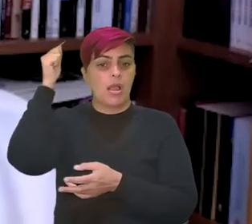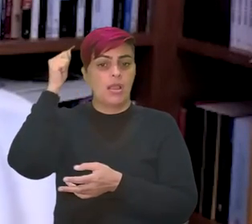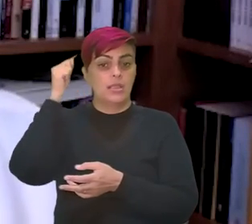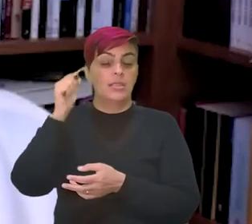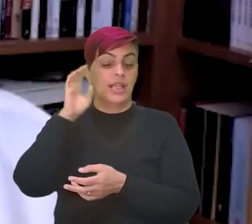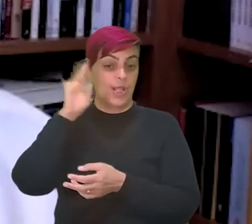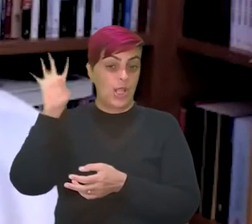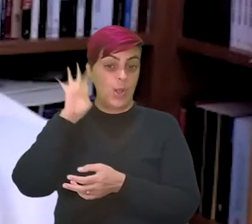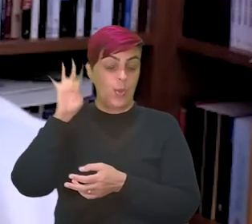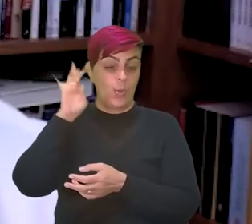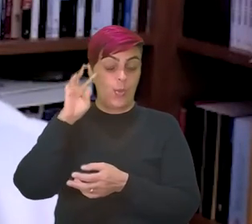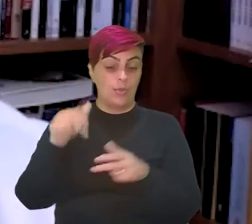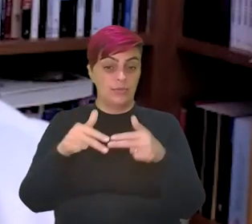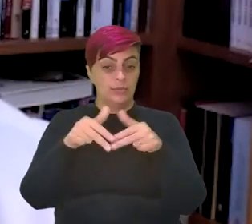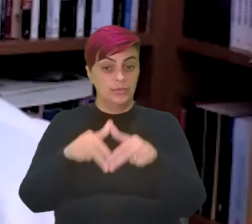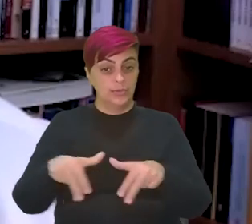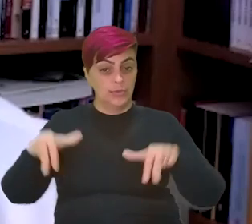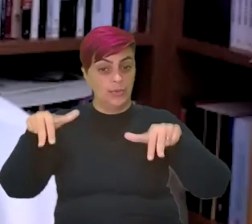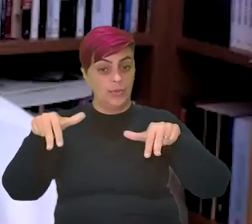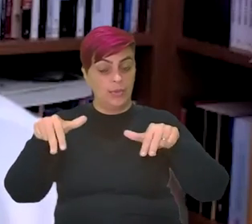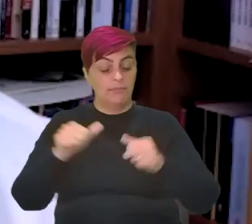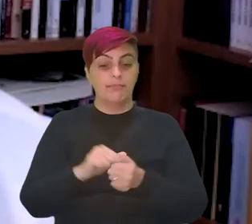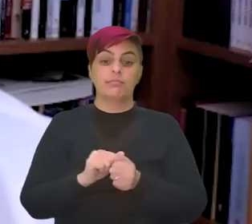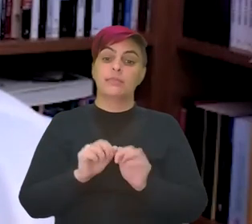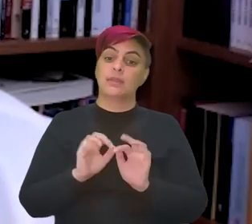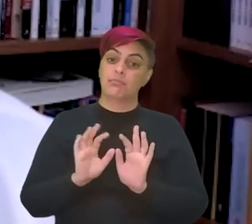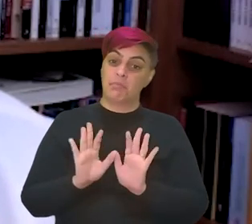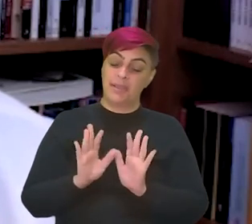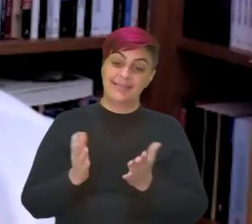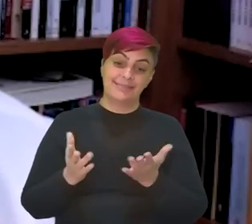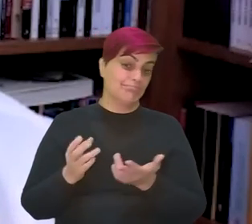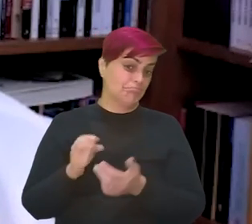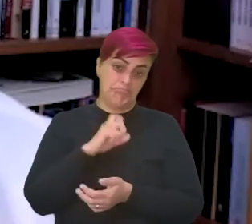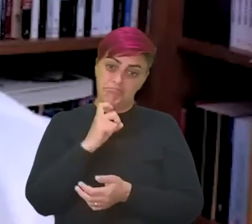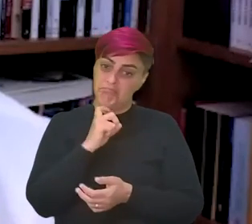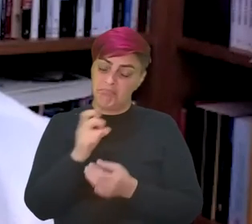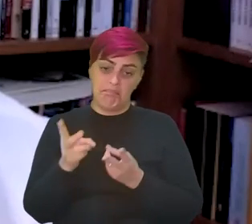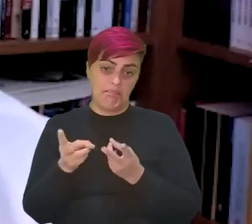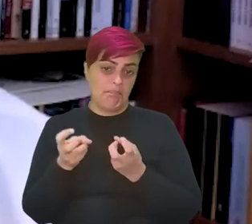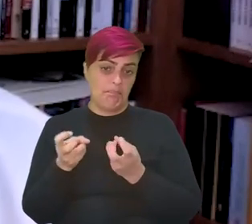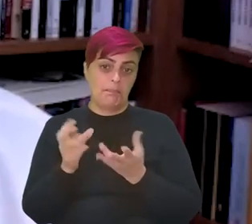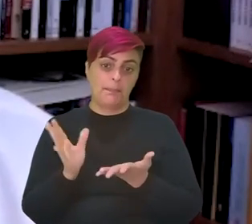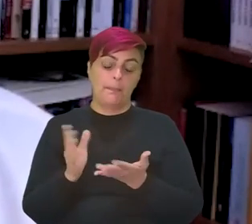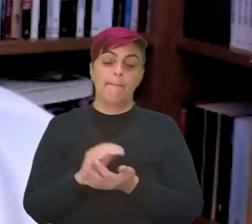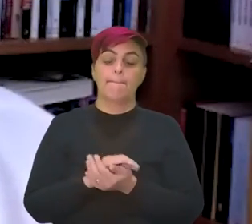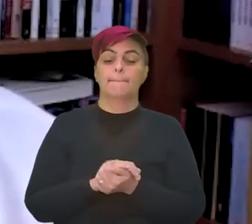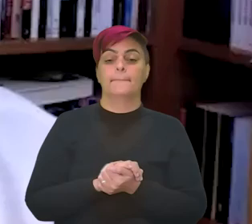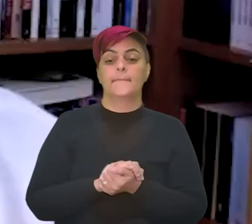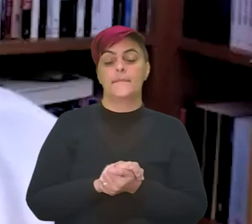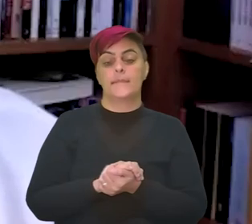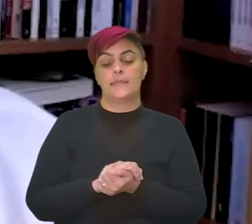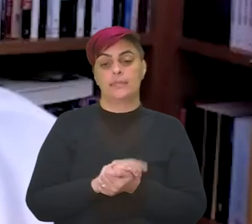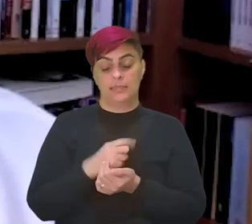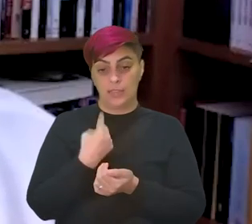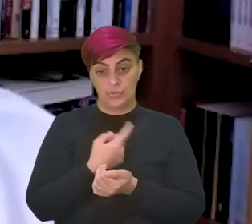ideia de uma teoria etnográfica, né? Definitivamente não se percebeu. E